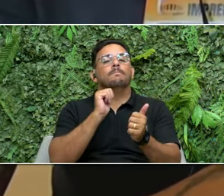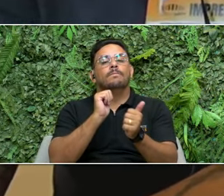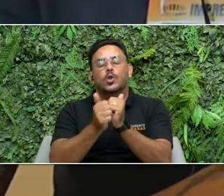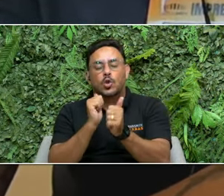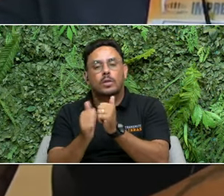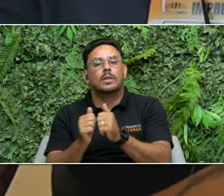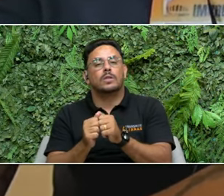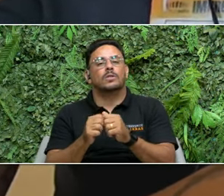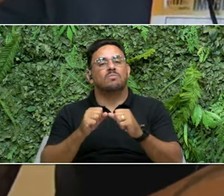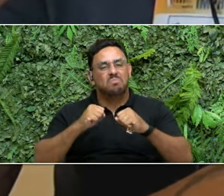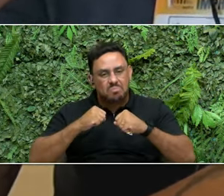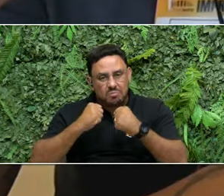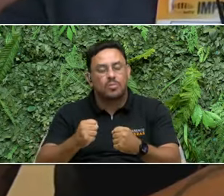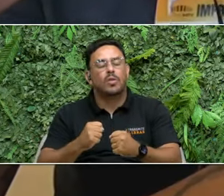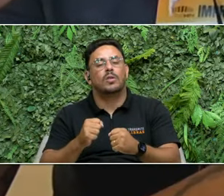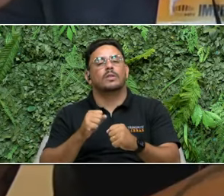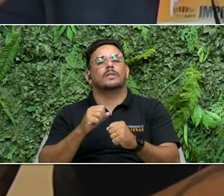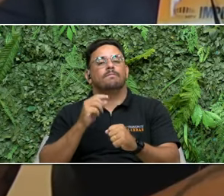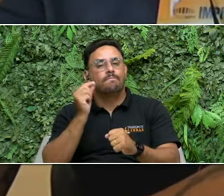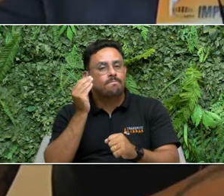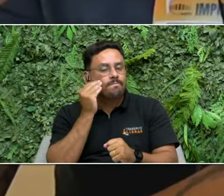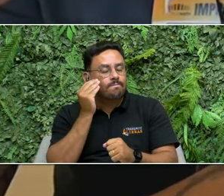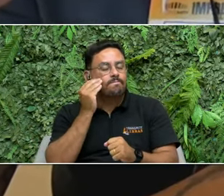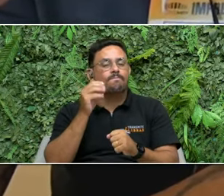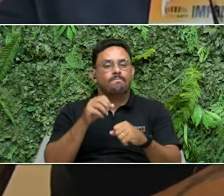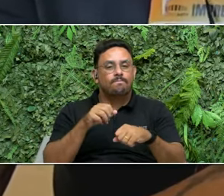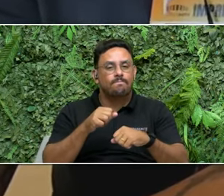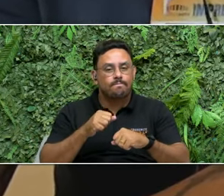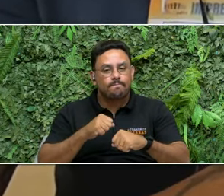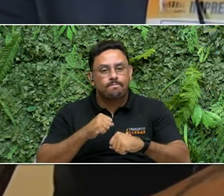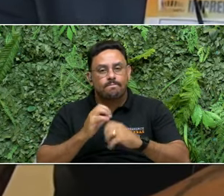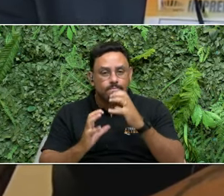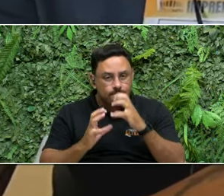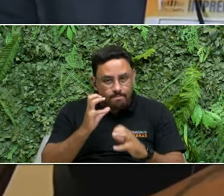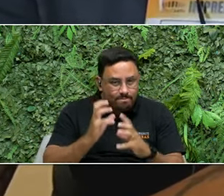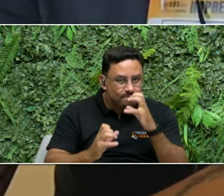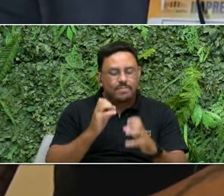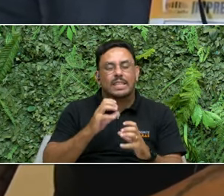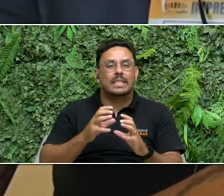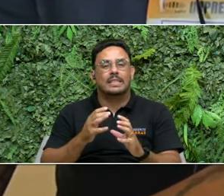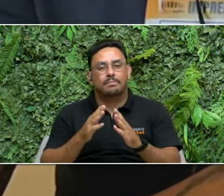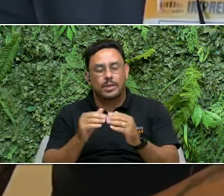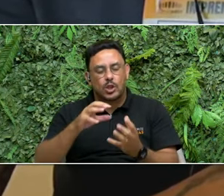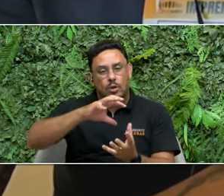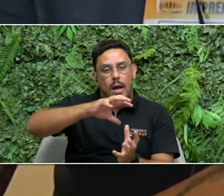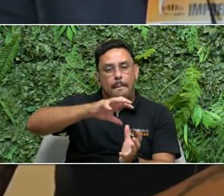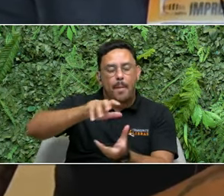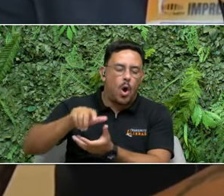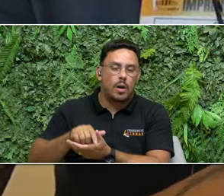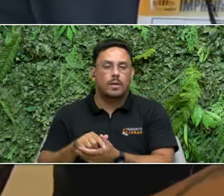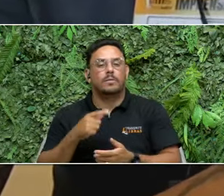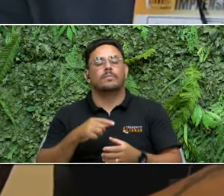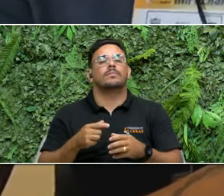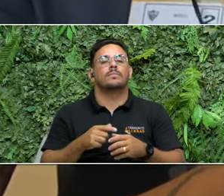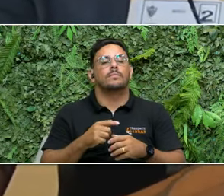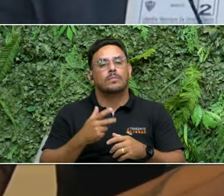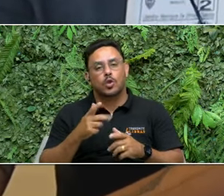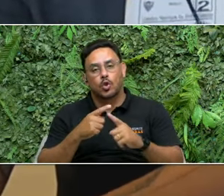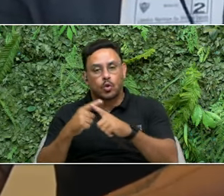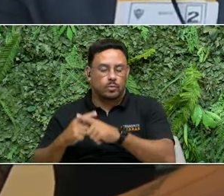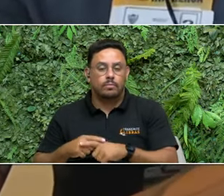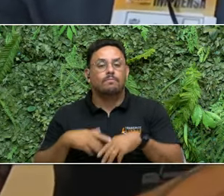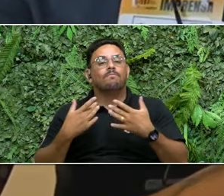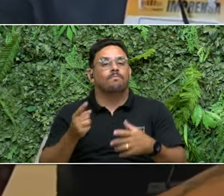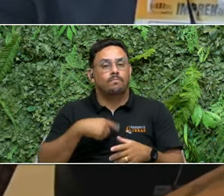setor defensivo adversário é um jogador que briga mais pela bola na saída de bola da equipe adversária